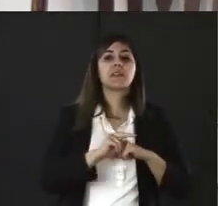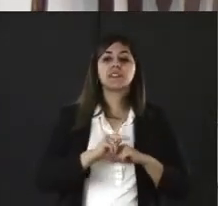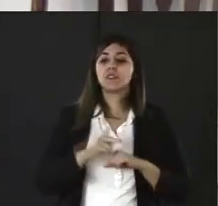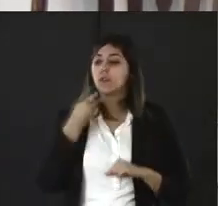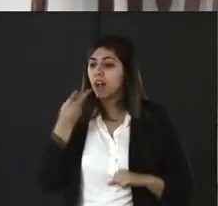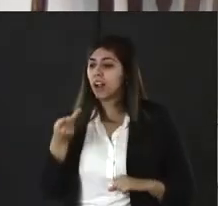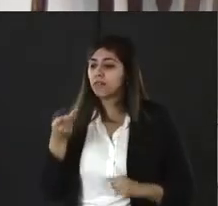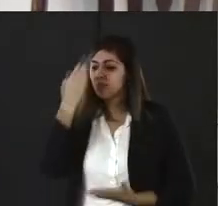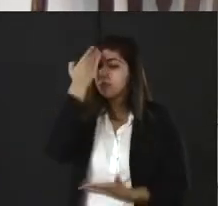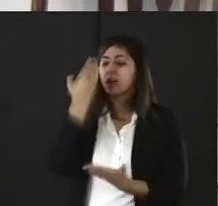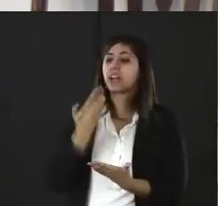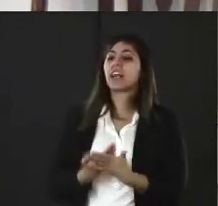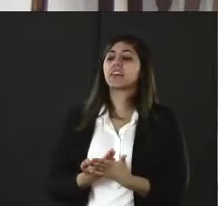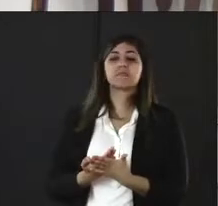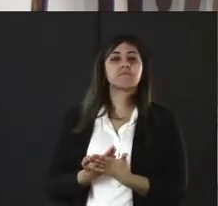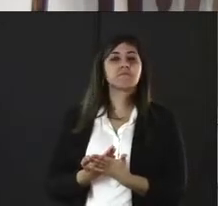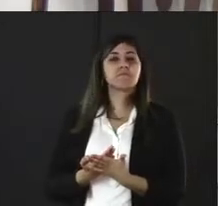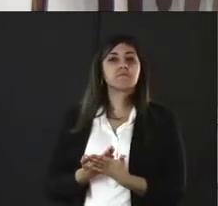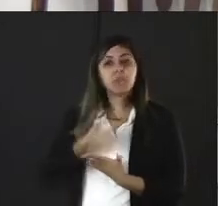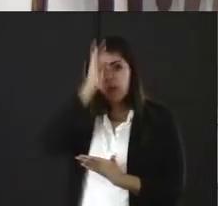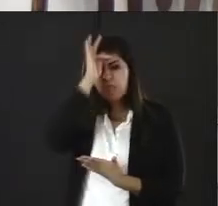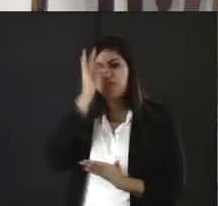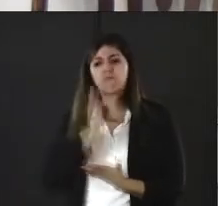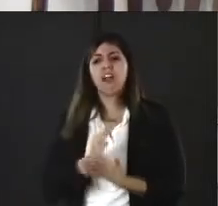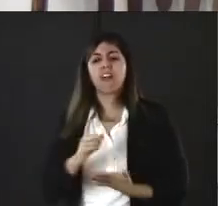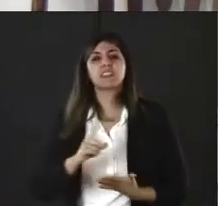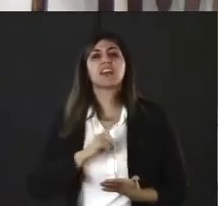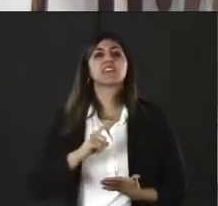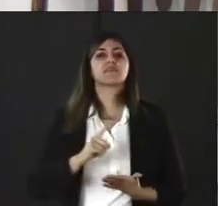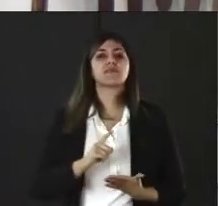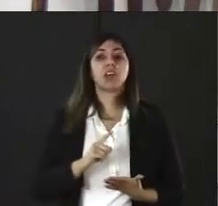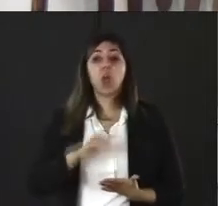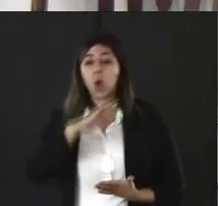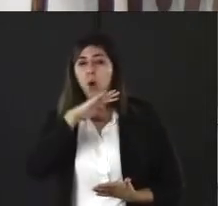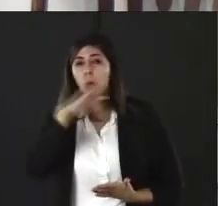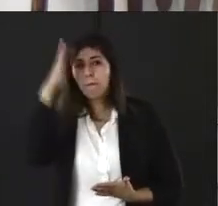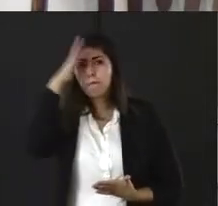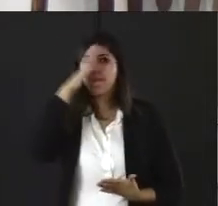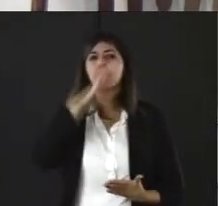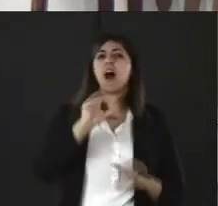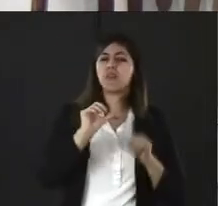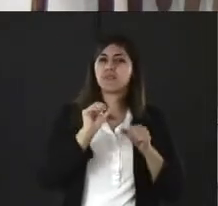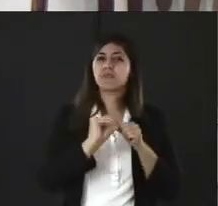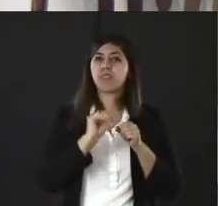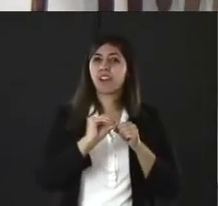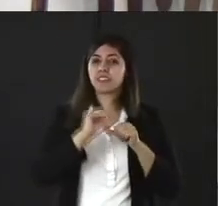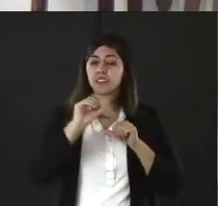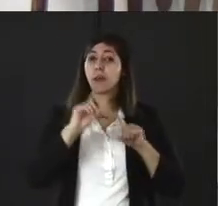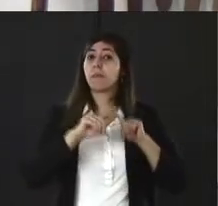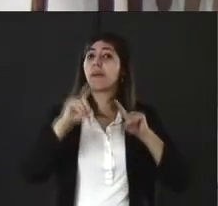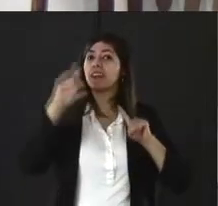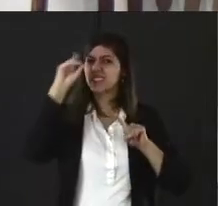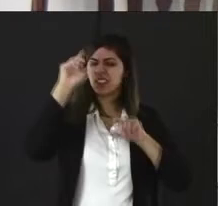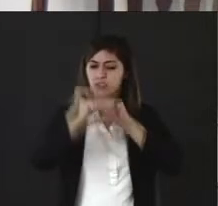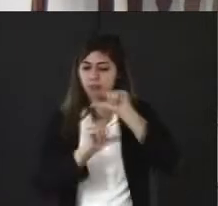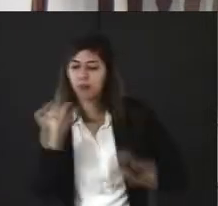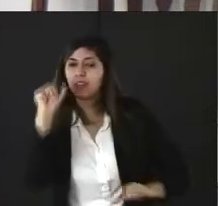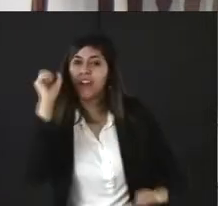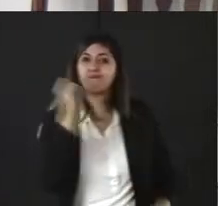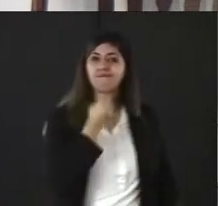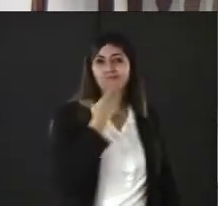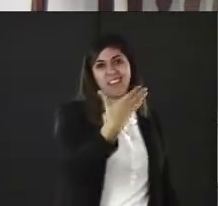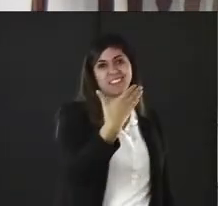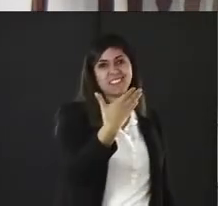cream eu creio em deus porque o mal que vocês fizeram deus transforma em bem